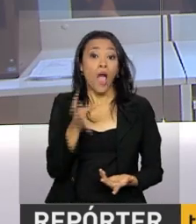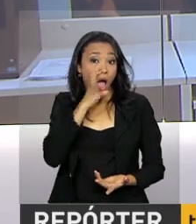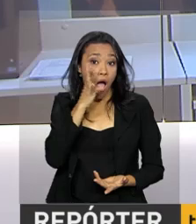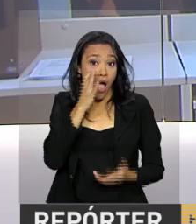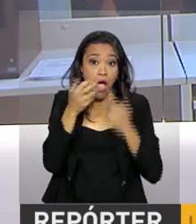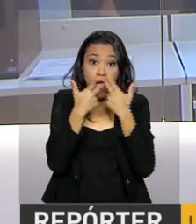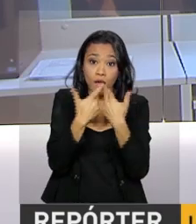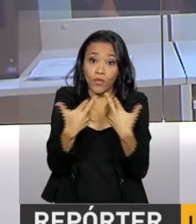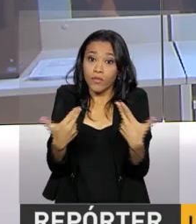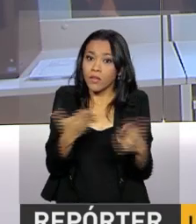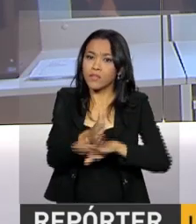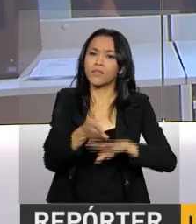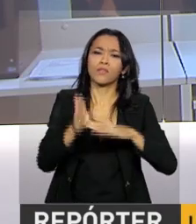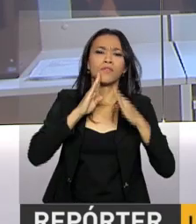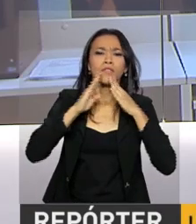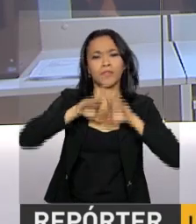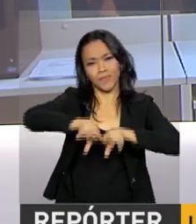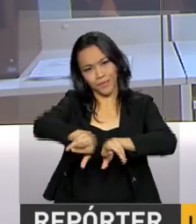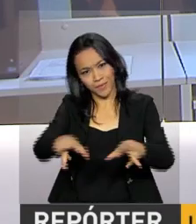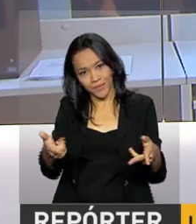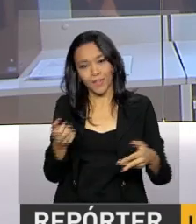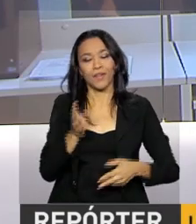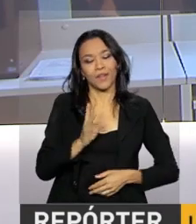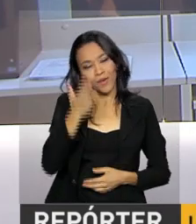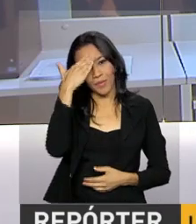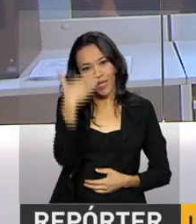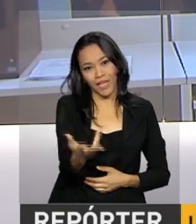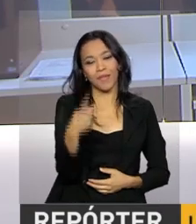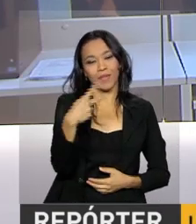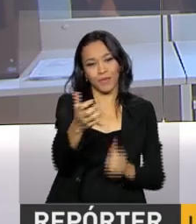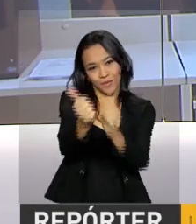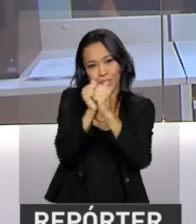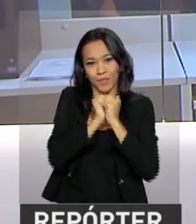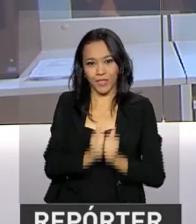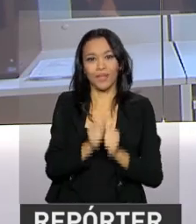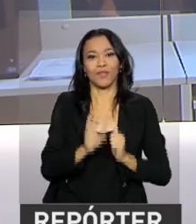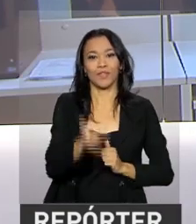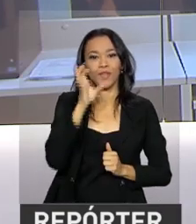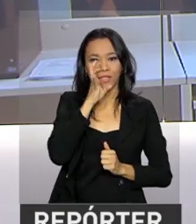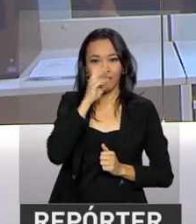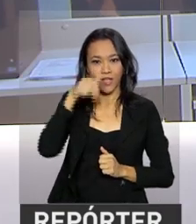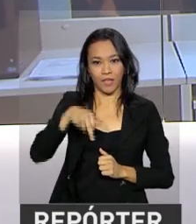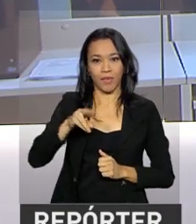Acompanhe também as novidades em nossas redes sociais. Obrigada pela sua companhia e continue com a